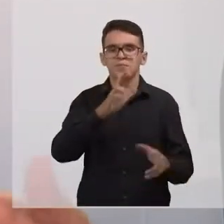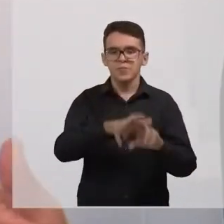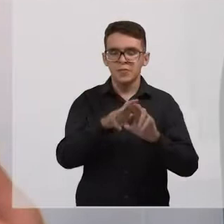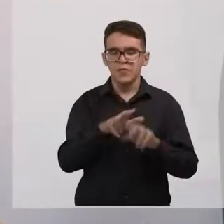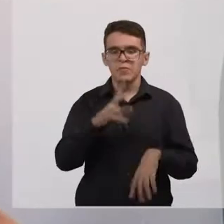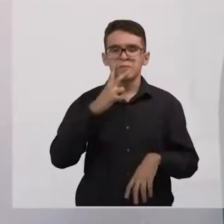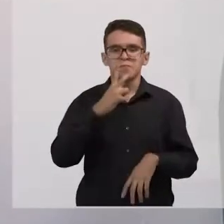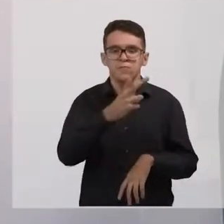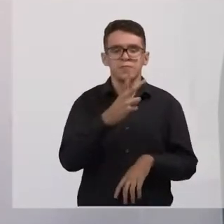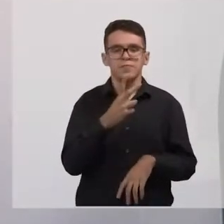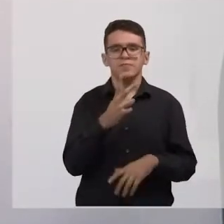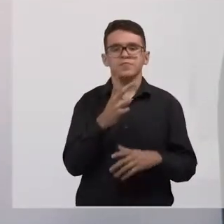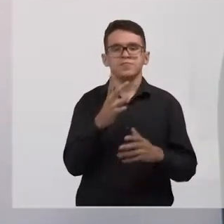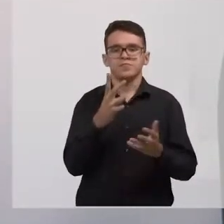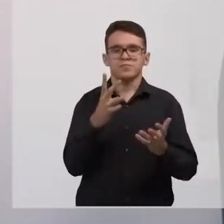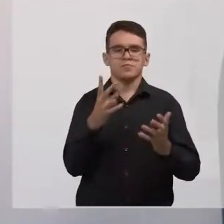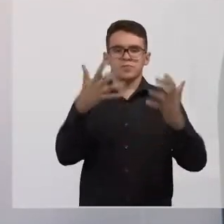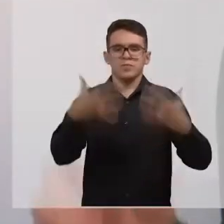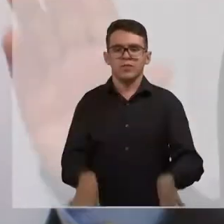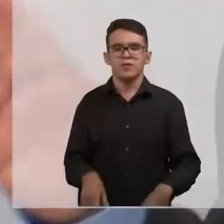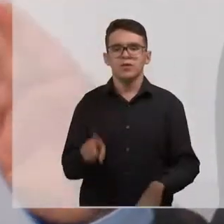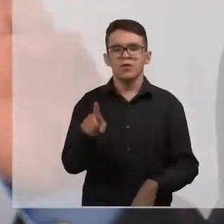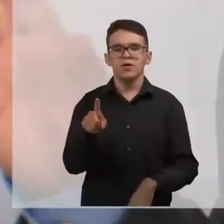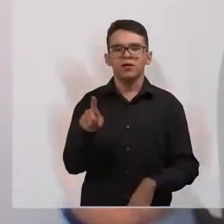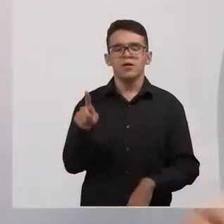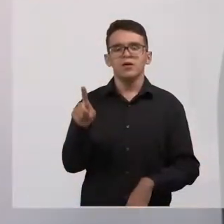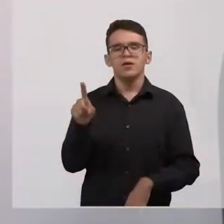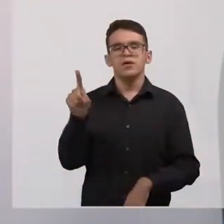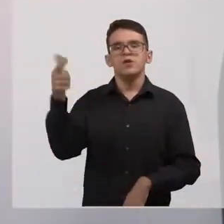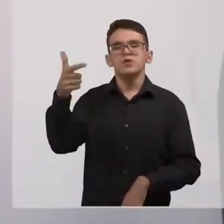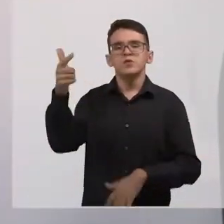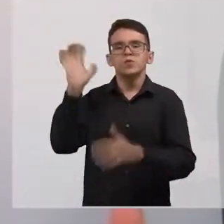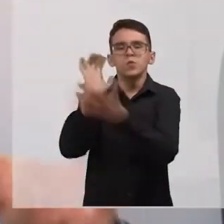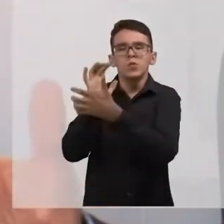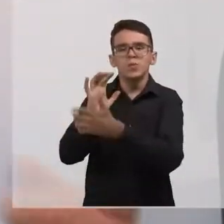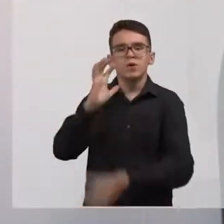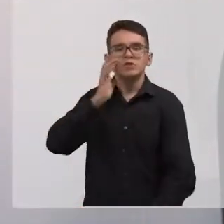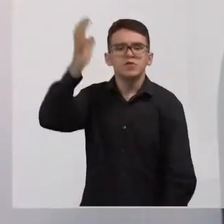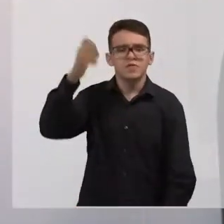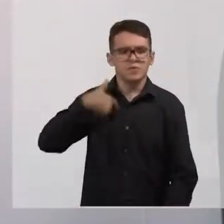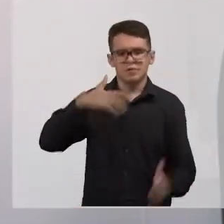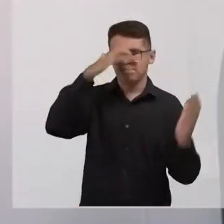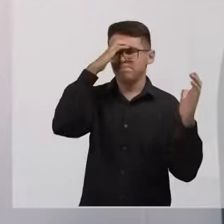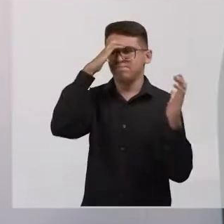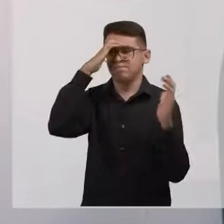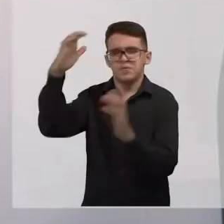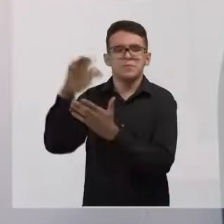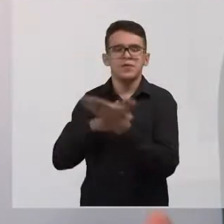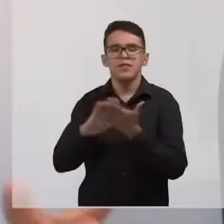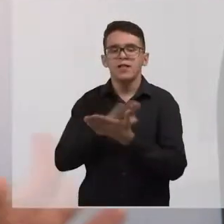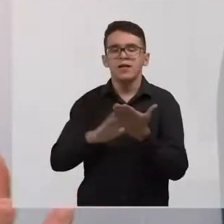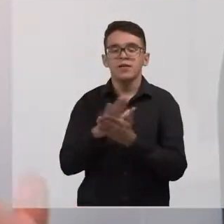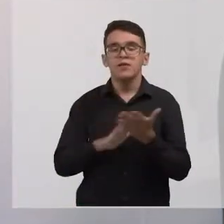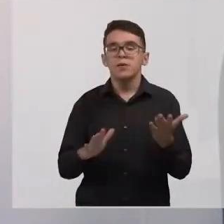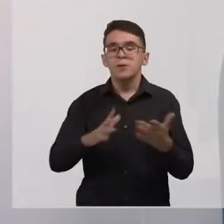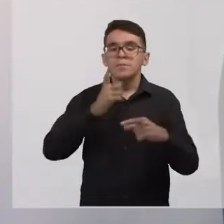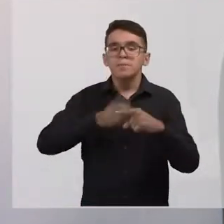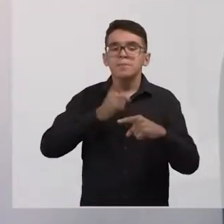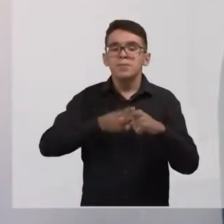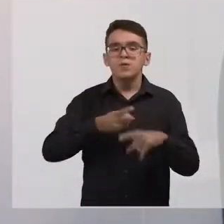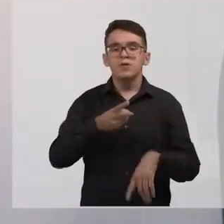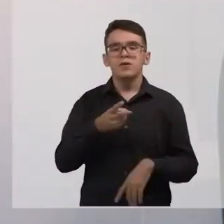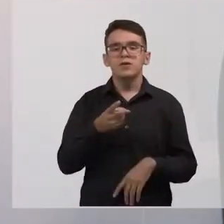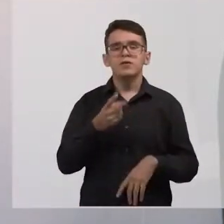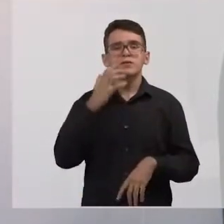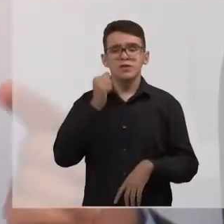vai cumprir o que foi determinado no primeiro momento pela segunda turma, por quê, Carlos Frederico? Porque ele sabe que terá